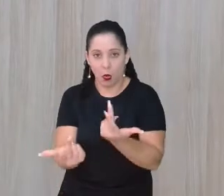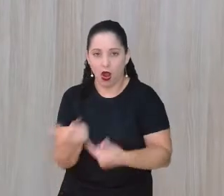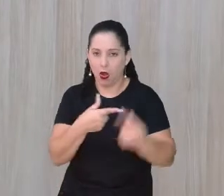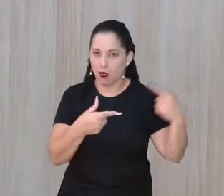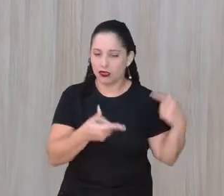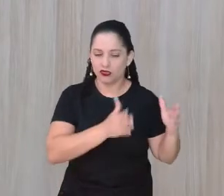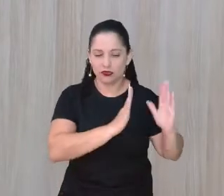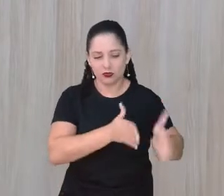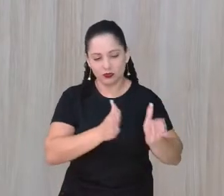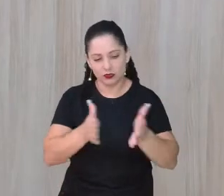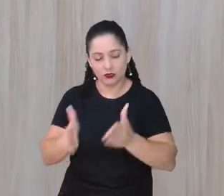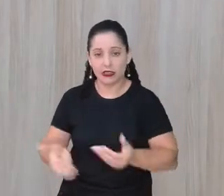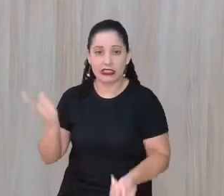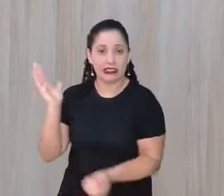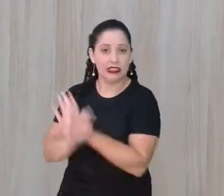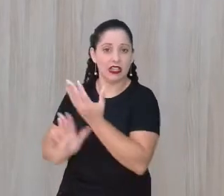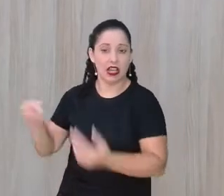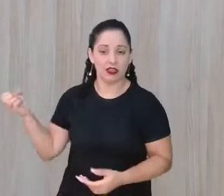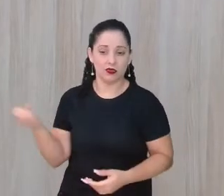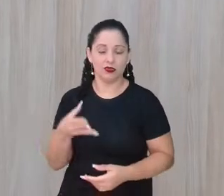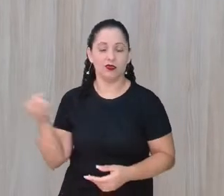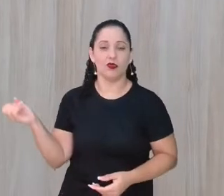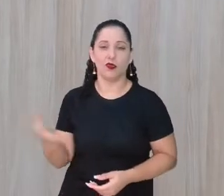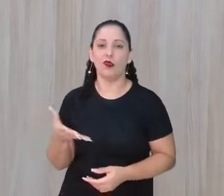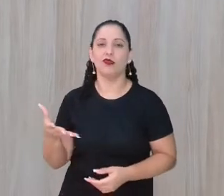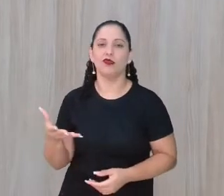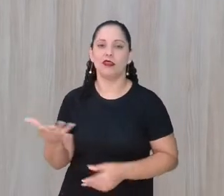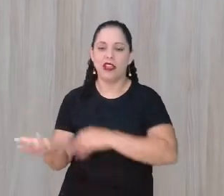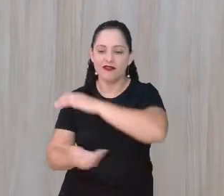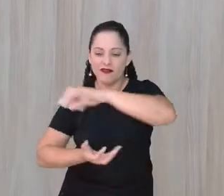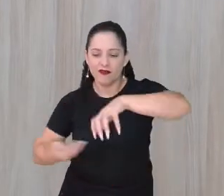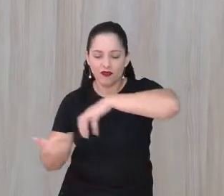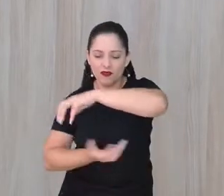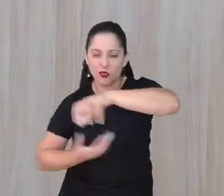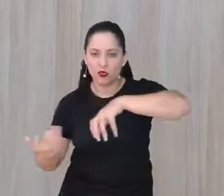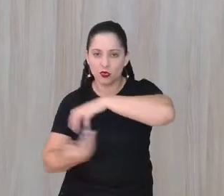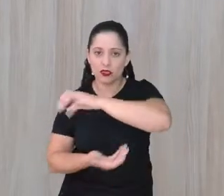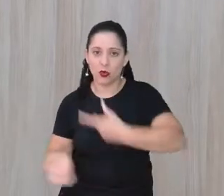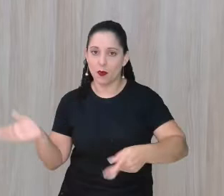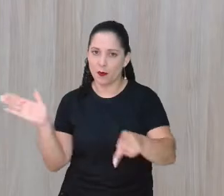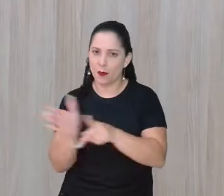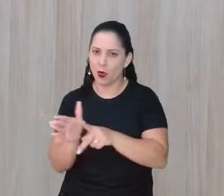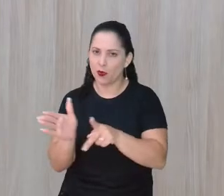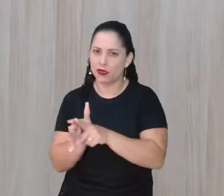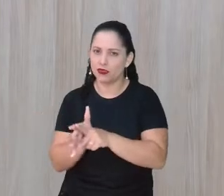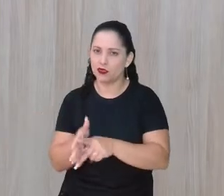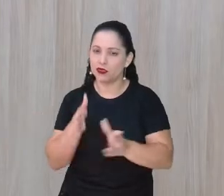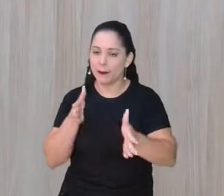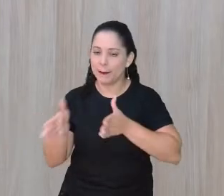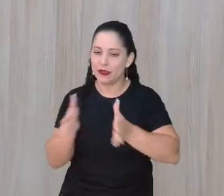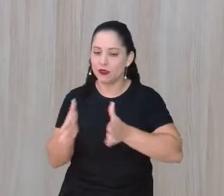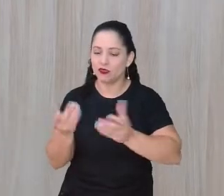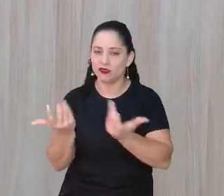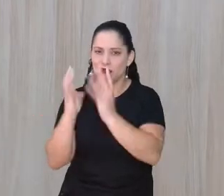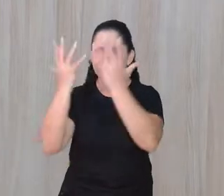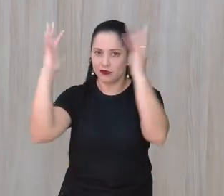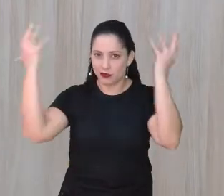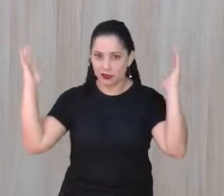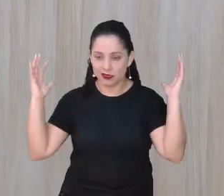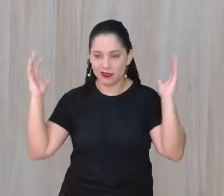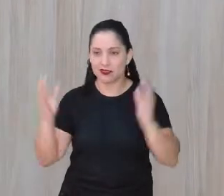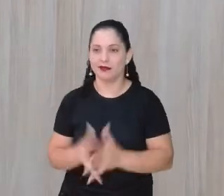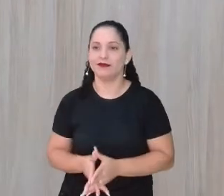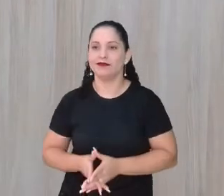calendário gregoriano, eles seguiam o calendário revolucionário, que era de acordo com os ciclos da natureza. Então, aí